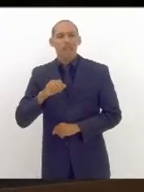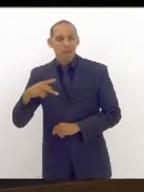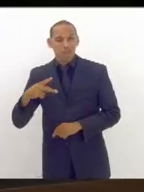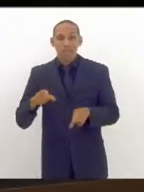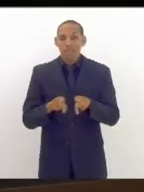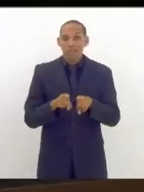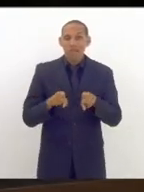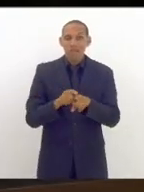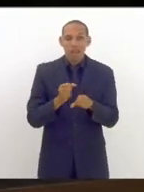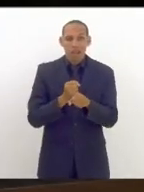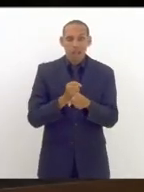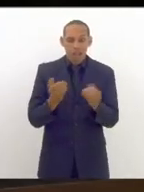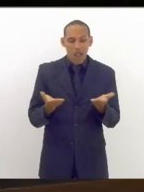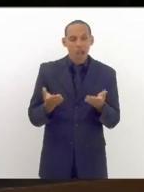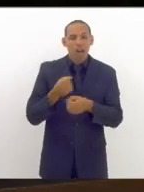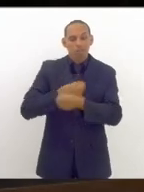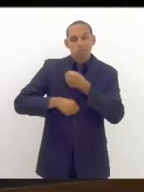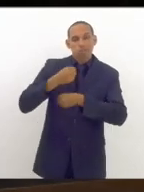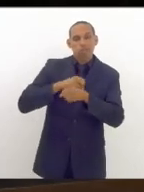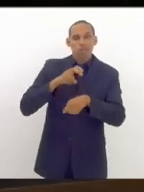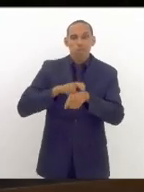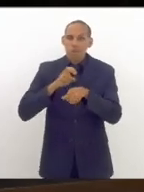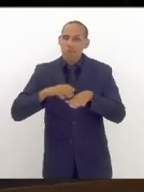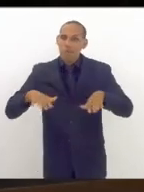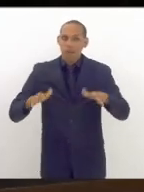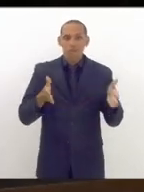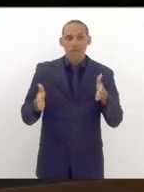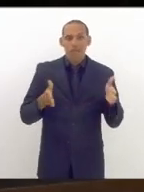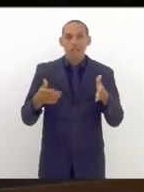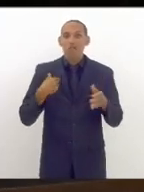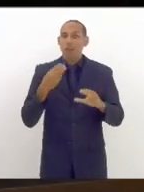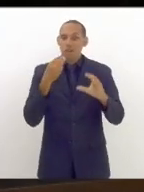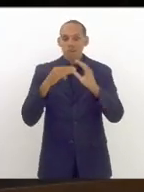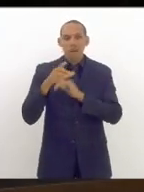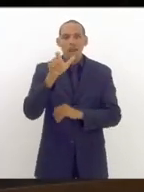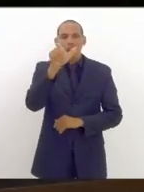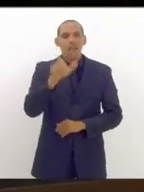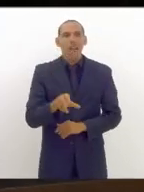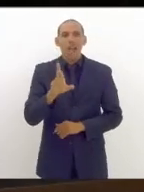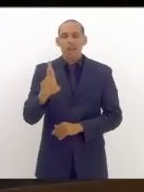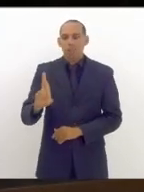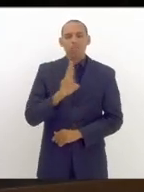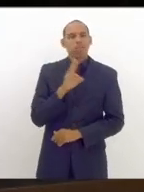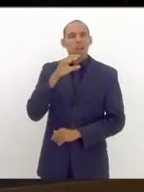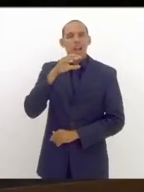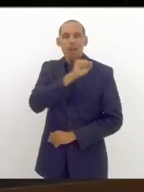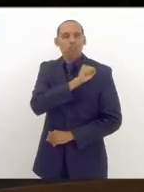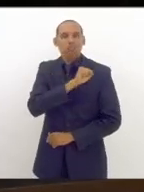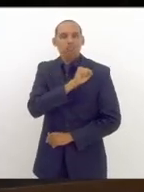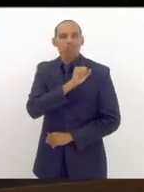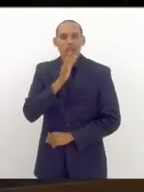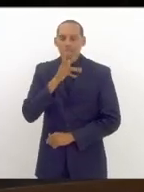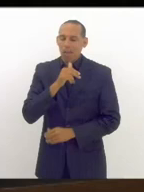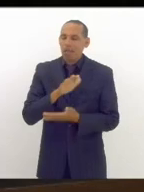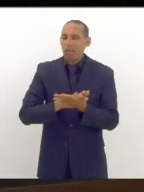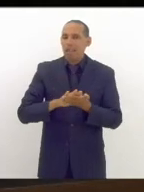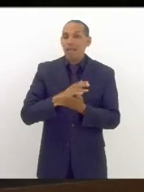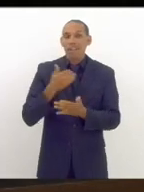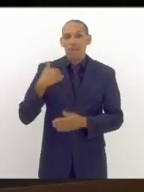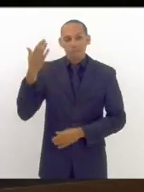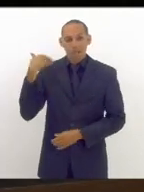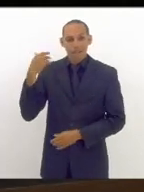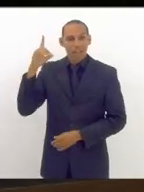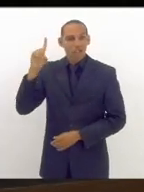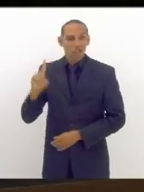pandemia, e principalmente mandava mensagem para ele, era rápido, ele não demorava. E a gente que estava lá, antes eu era diretora